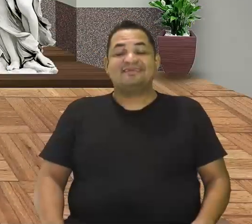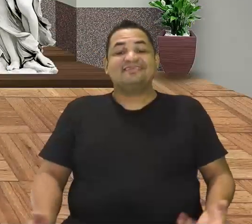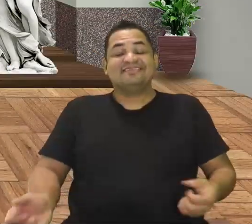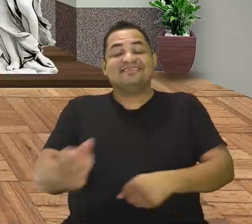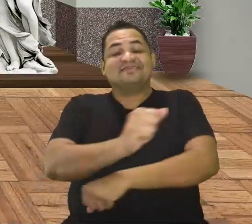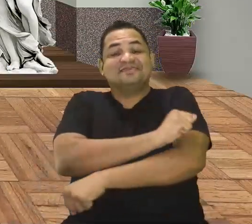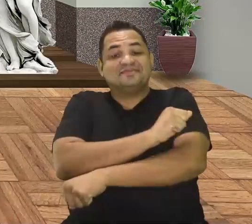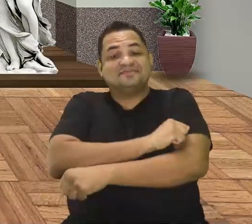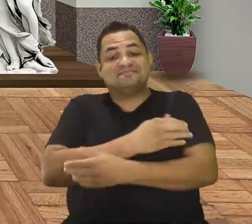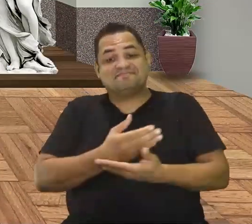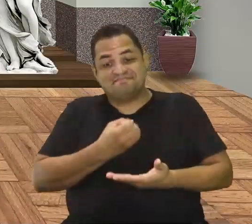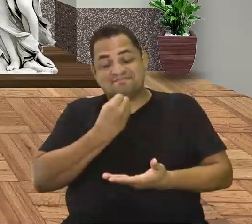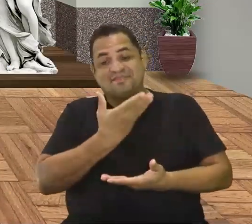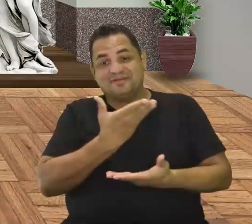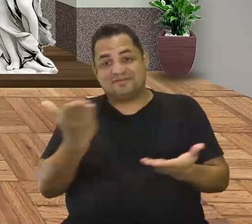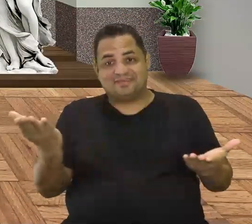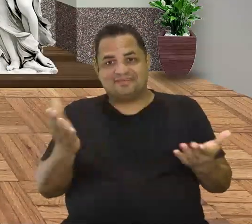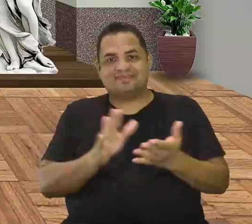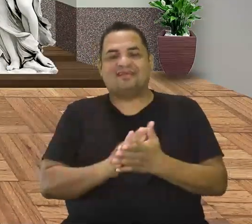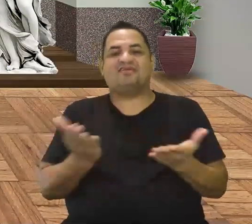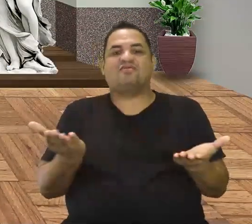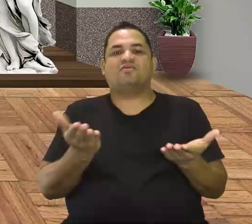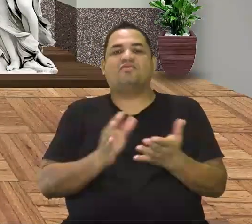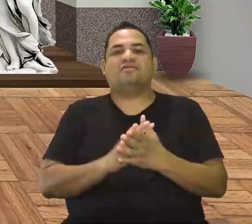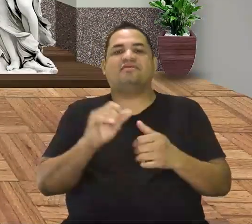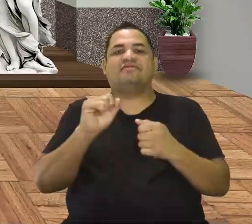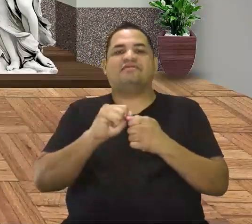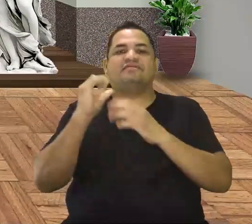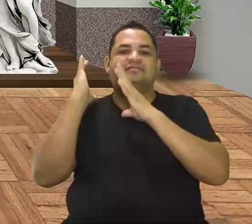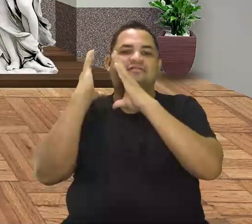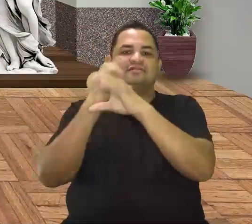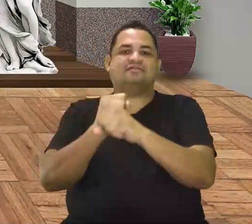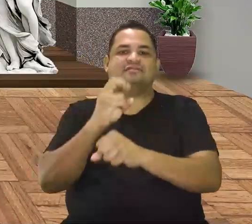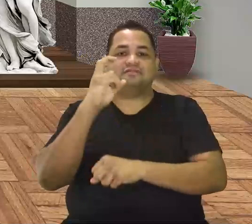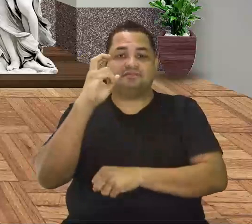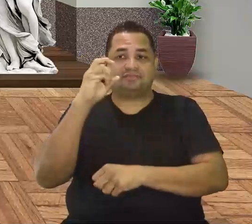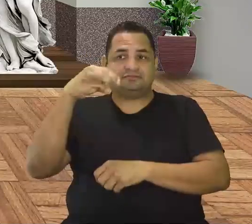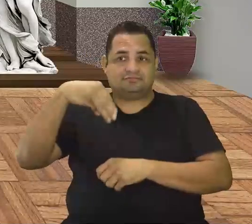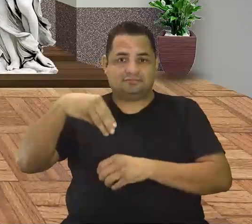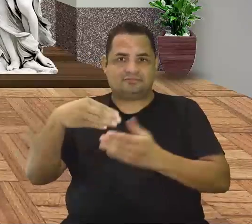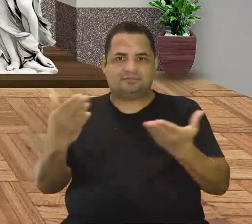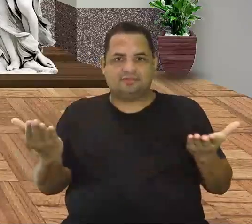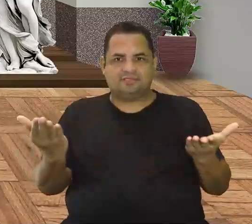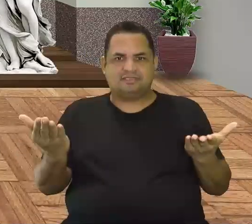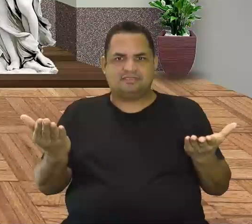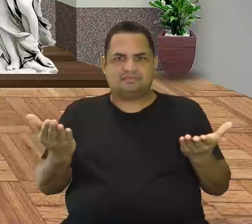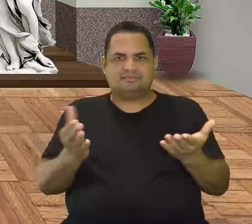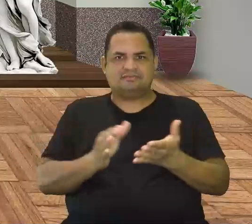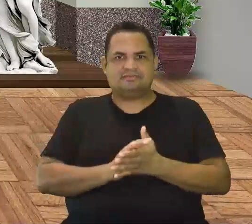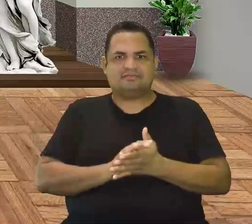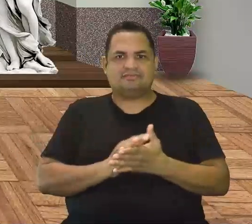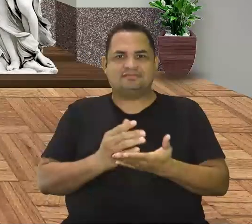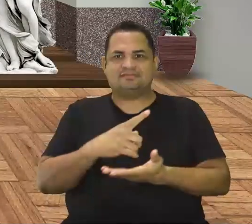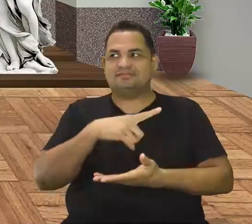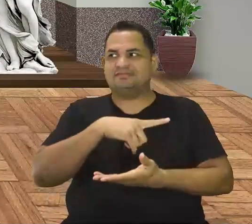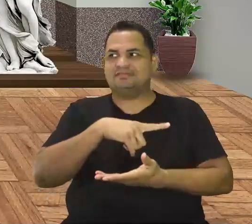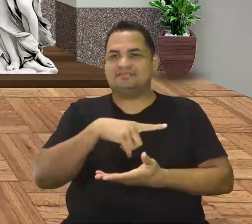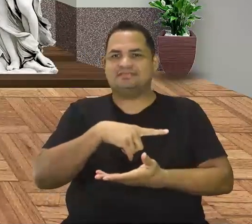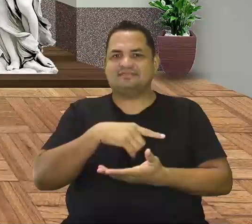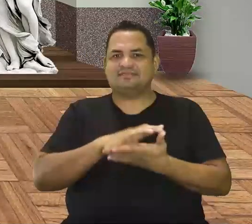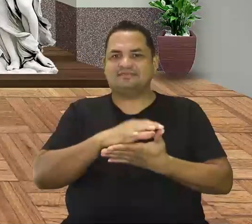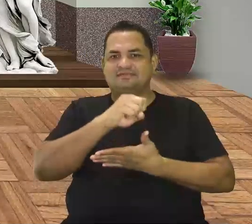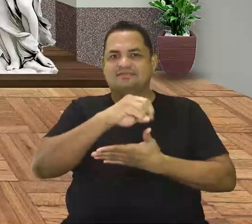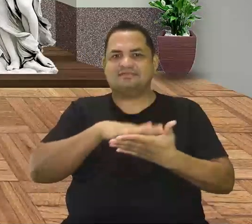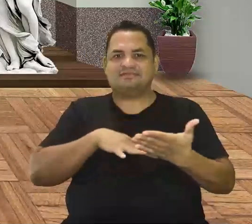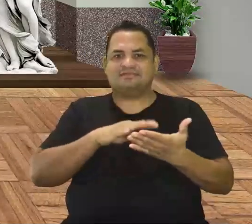Salve, salve, alunos! Chegamos agora para fazer aquela revisão de 5 minutos, tá bom? E aí logo nós teremos aquela